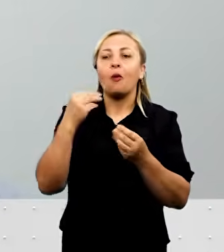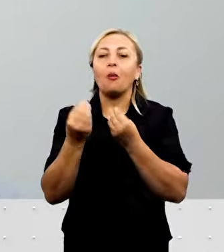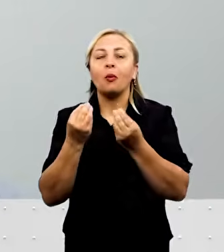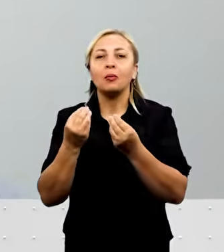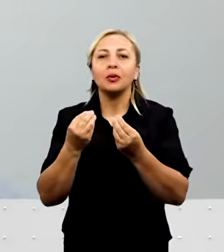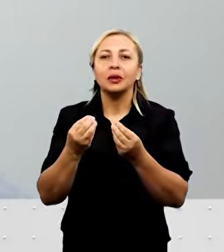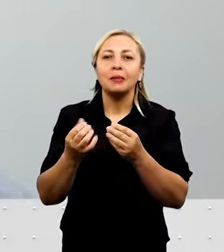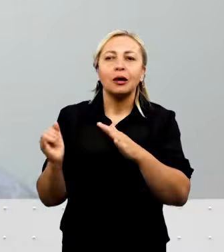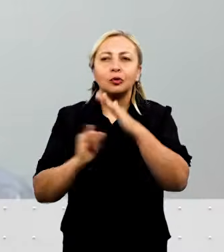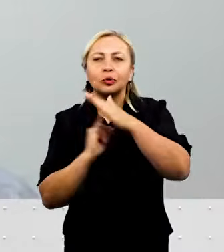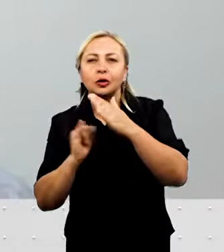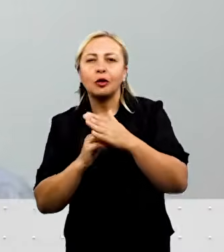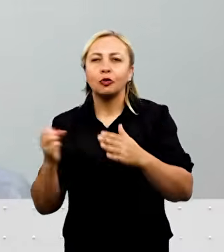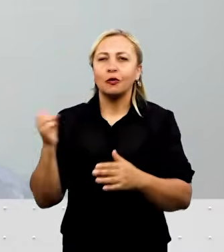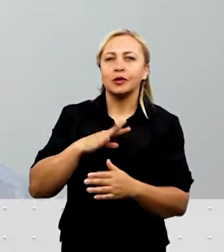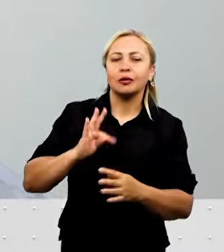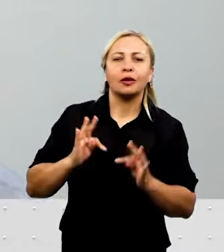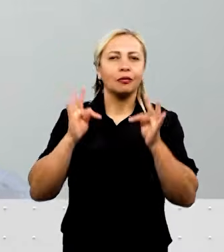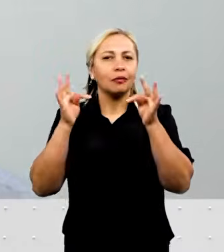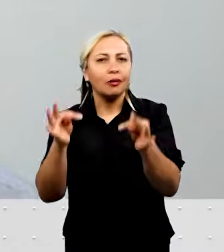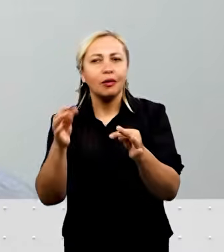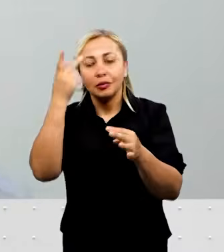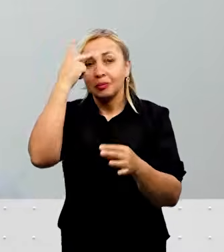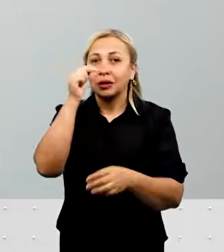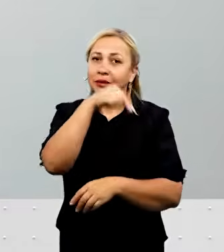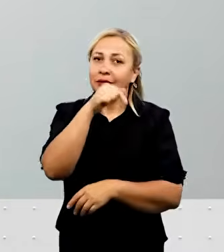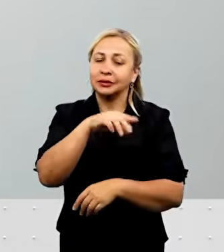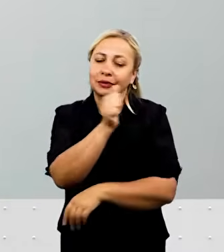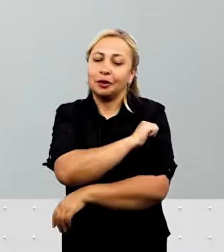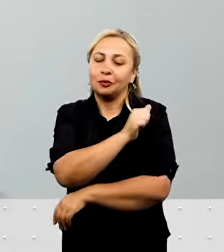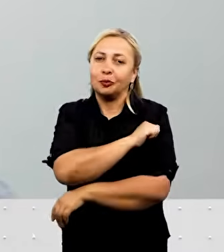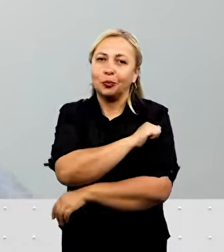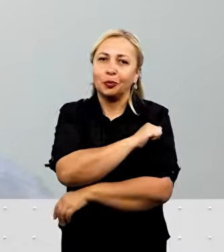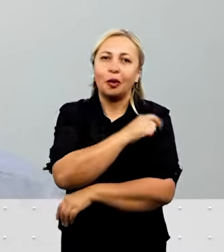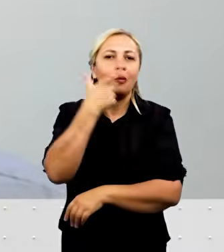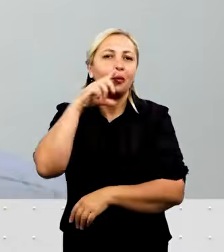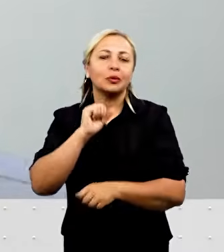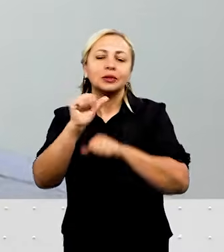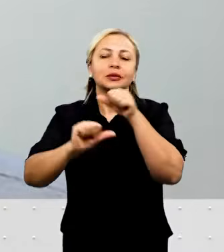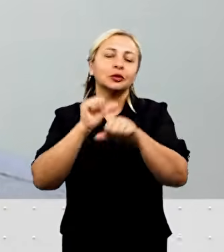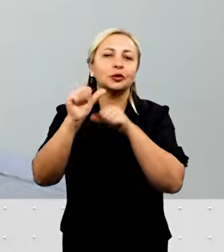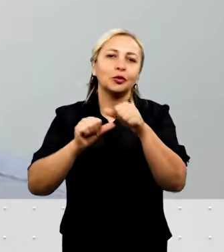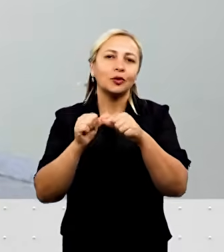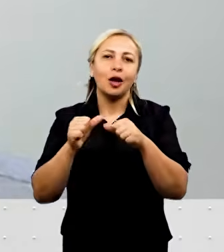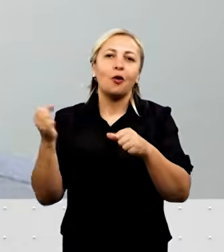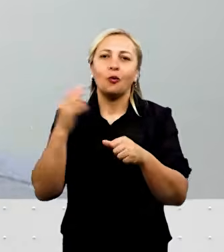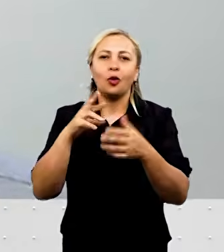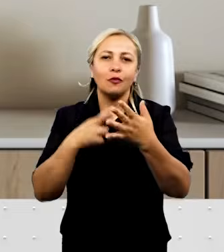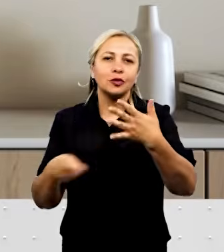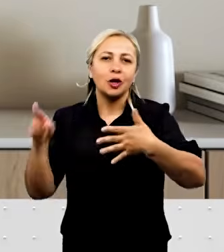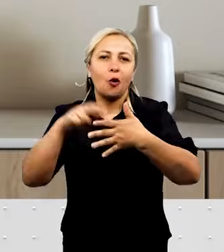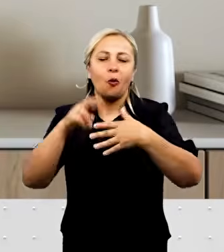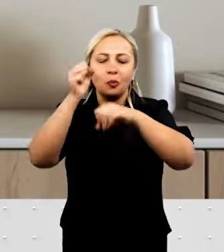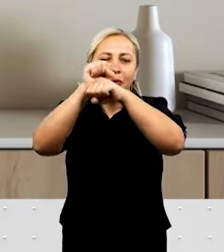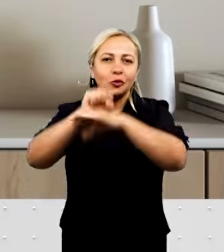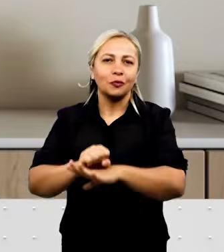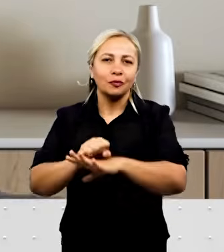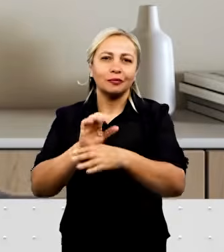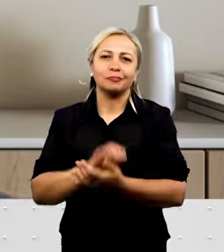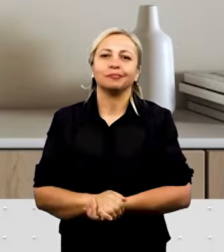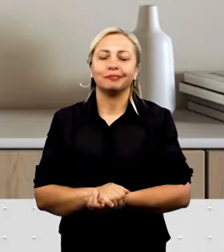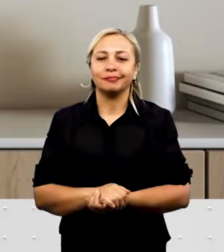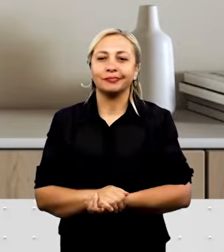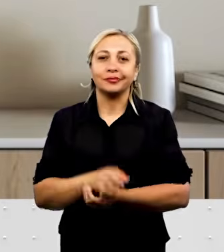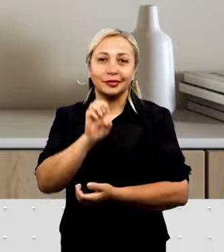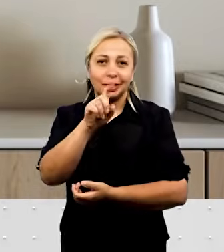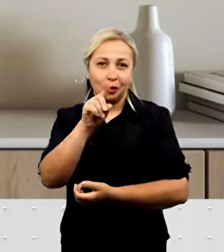de inovação tecnológica, para que esse aluno ele consiga desenvolver esses novos requisitos, né? O Eduardo conta